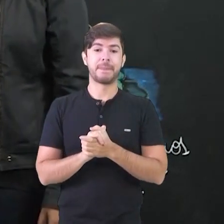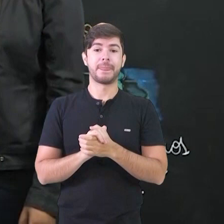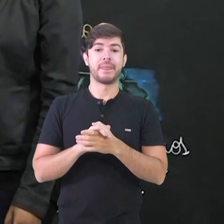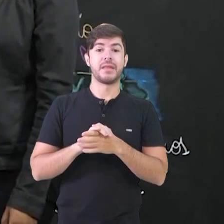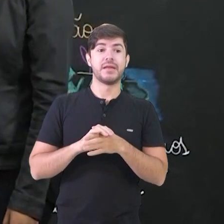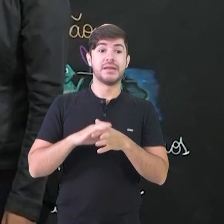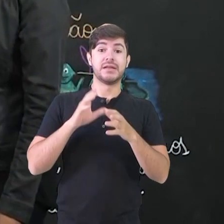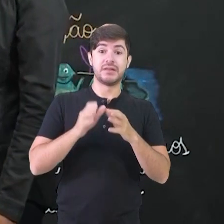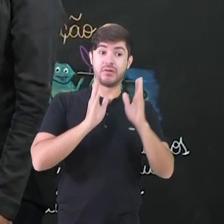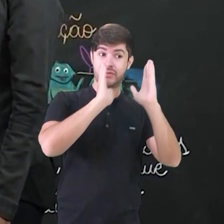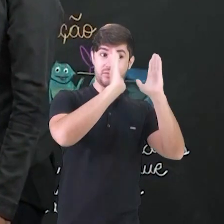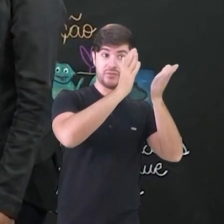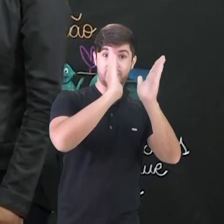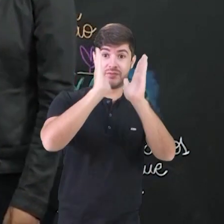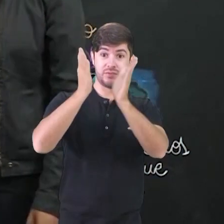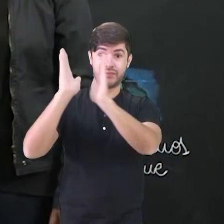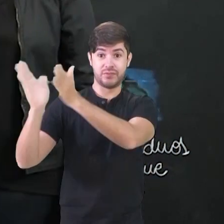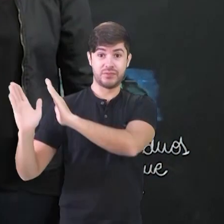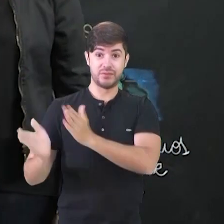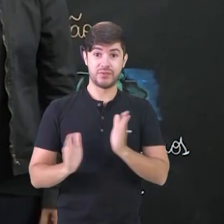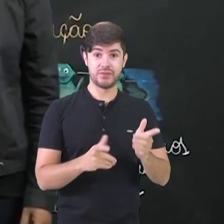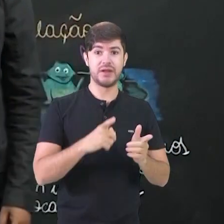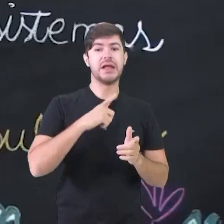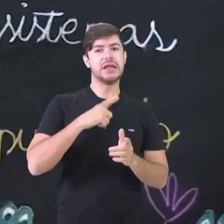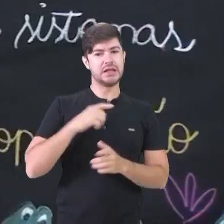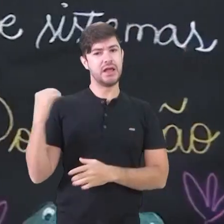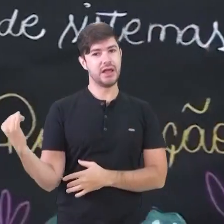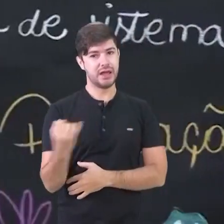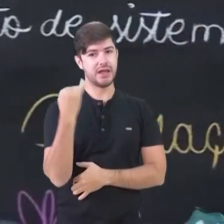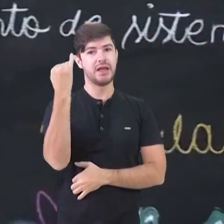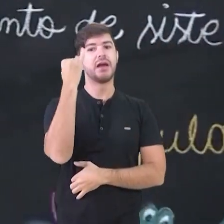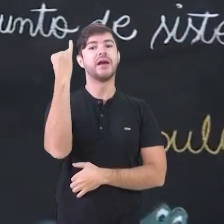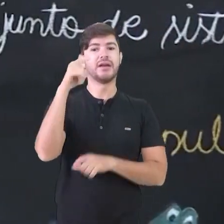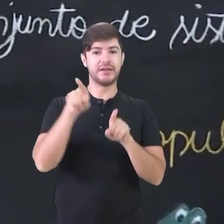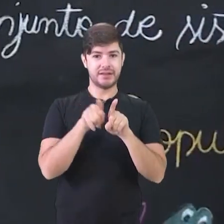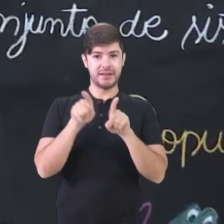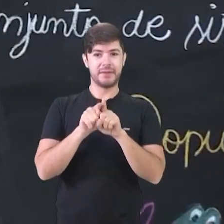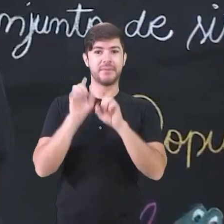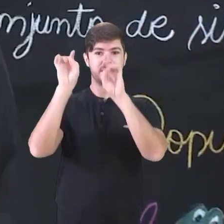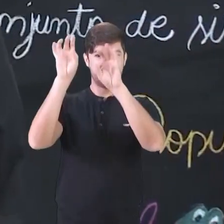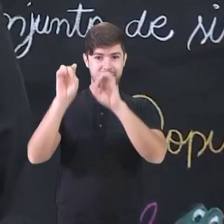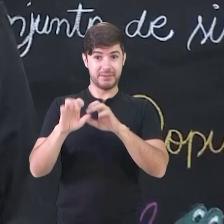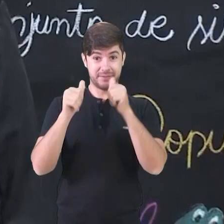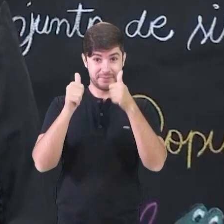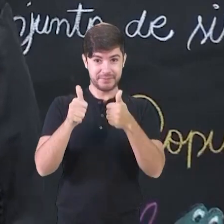que cada nível de organização tem a sua importância e tem o seu